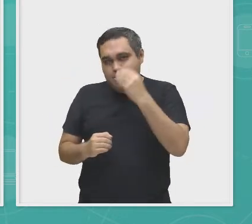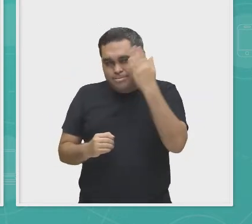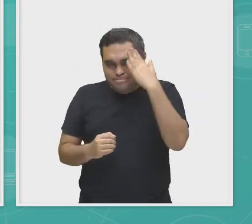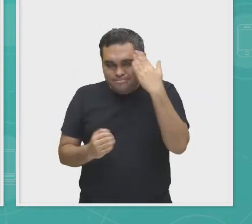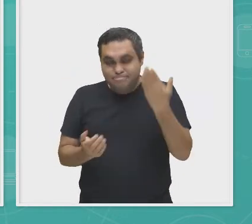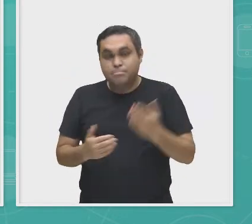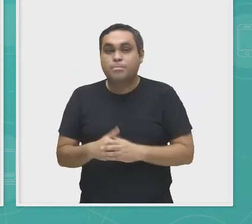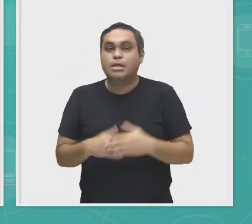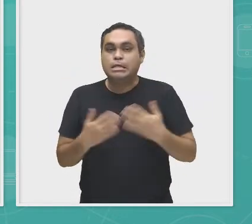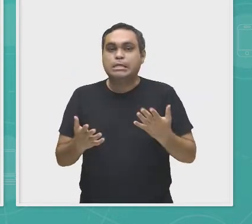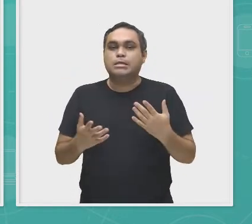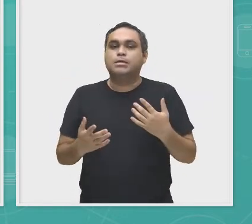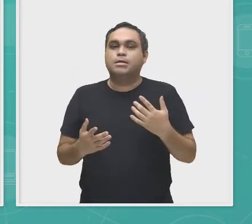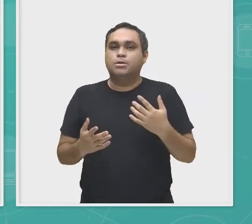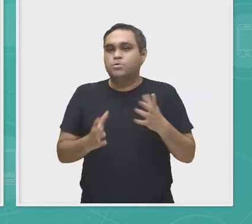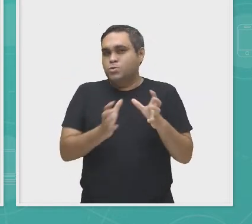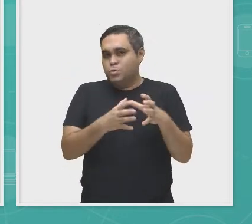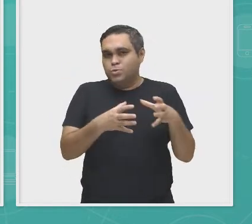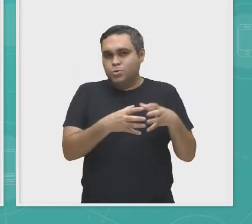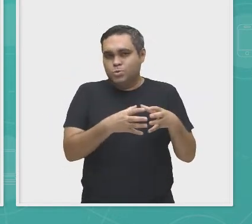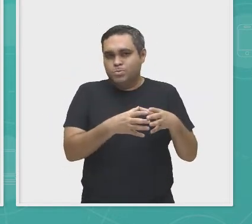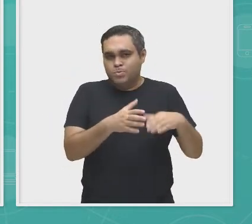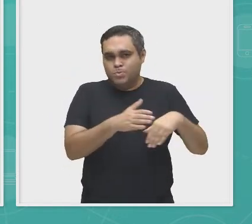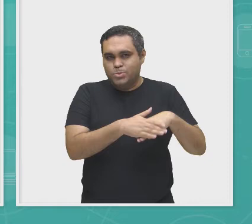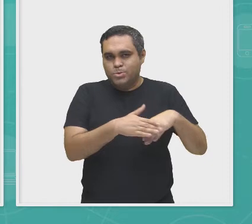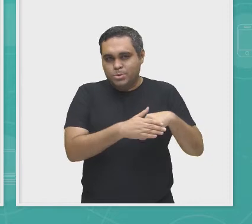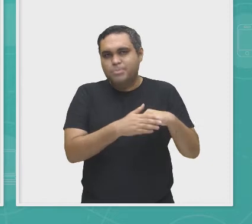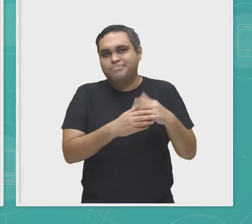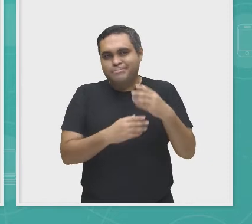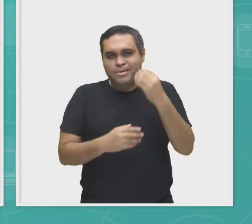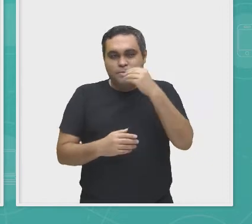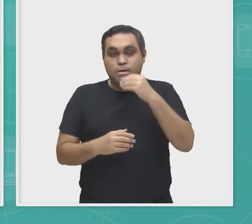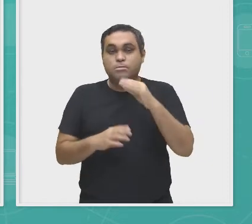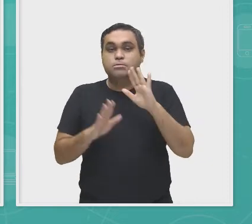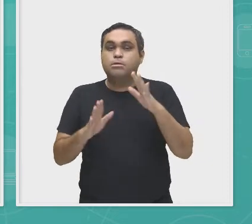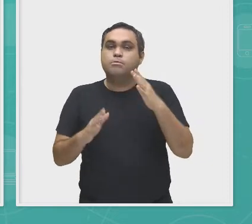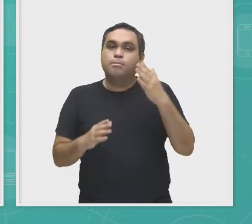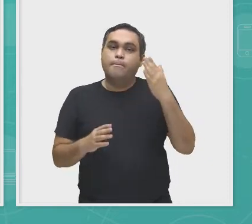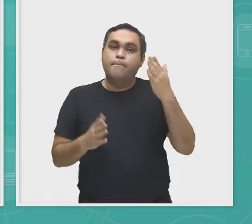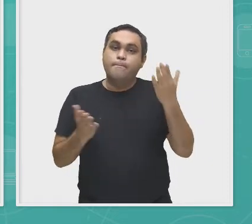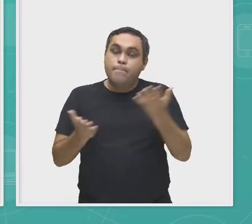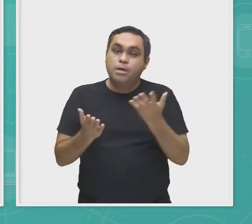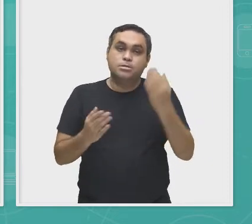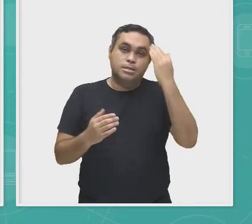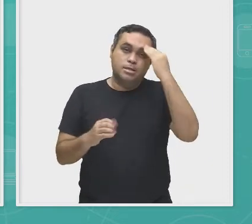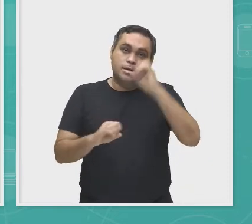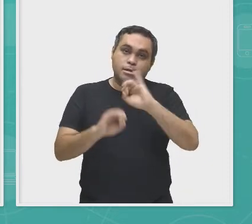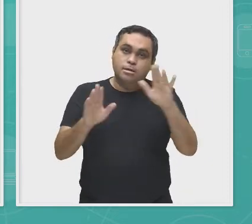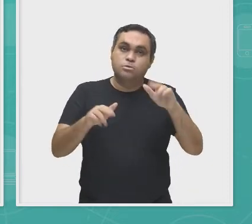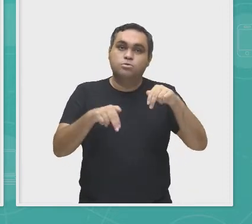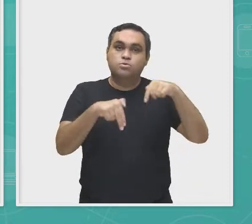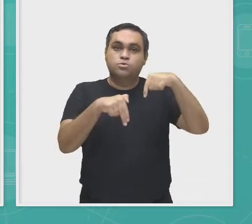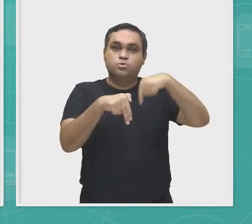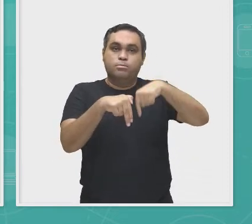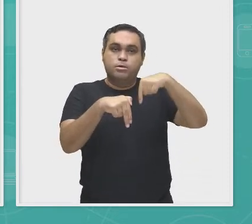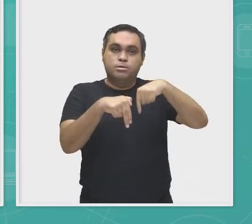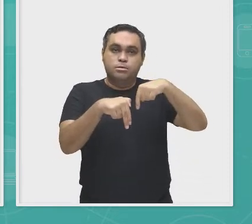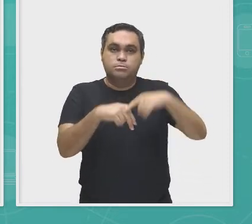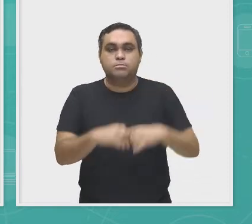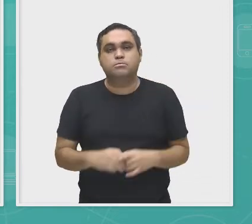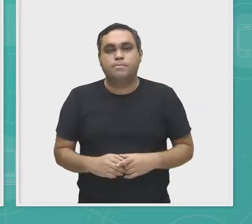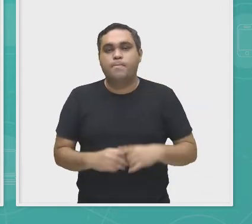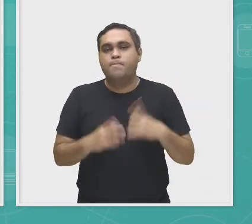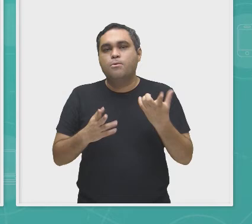podemos nos deparar com relação a números inteiros. Quando você está somando, né, a adição de